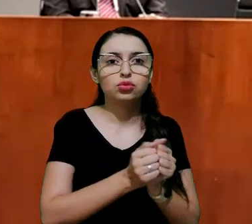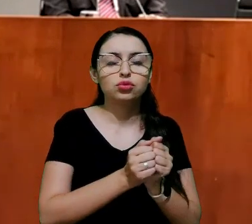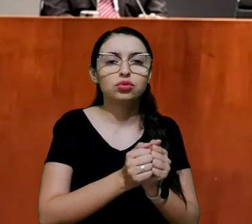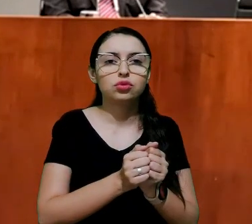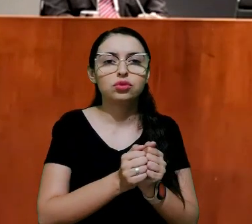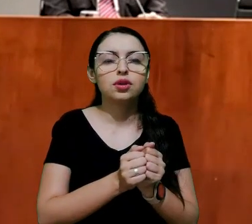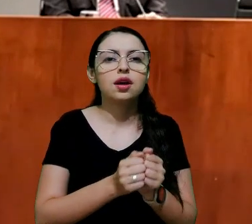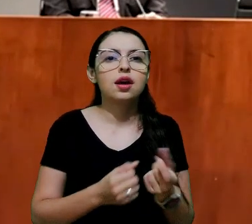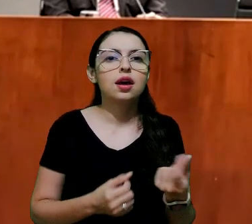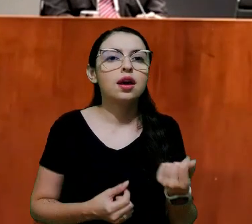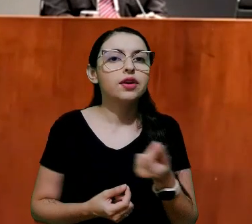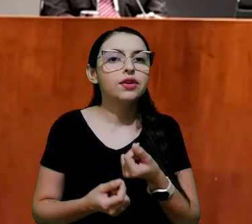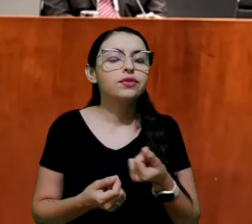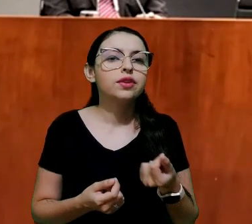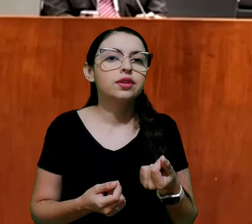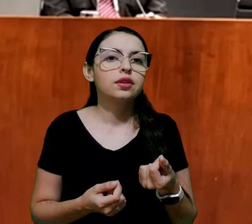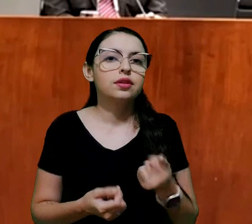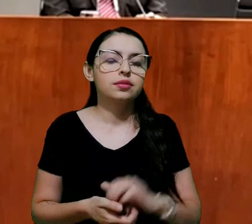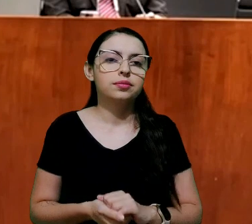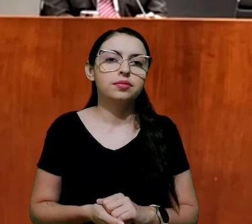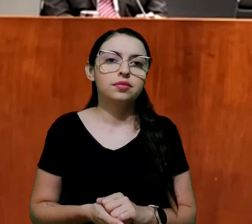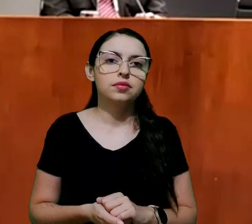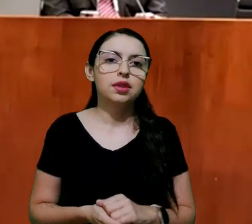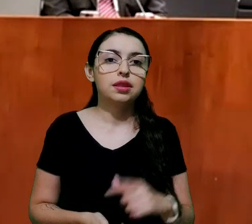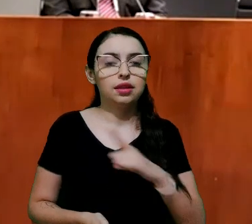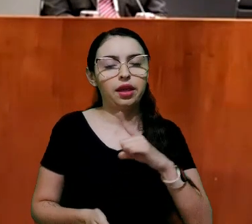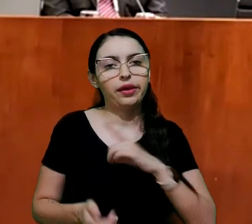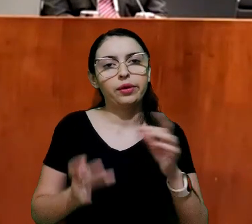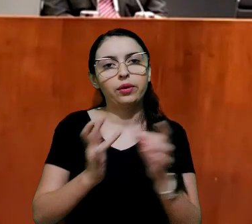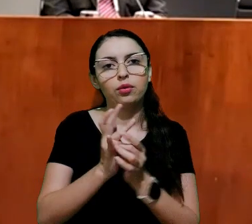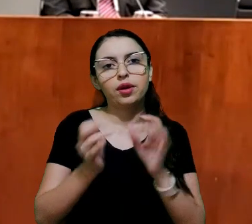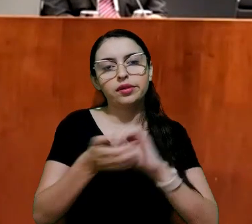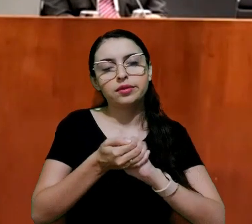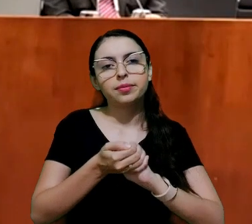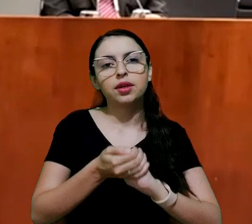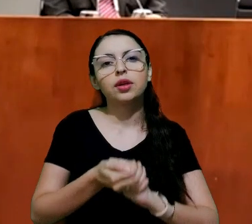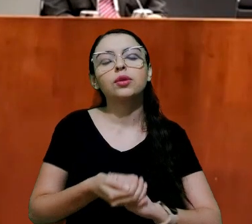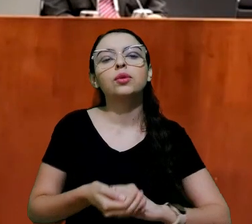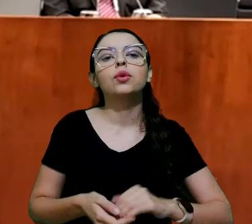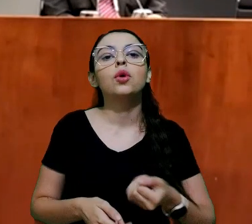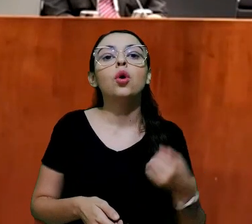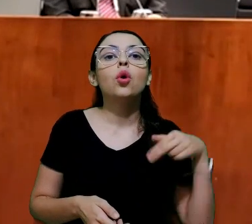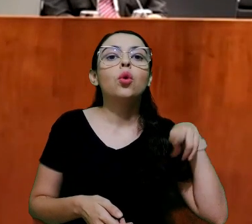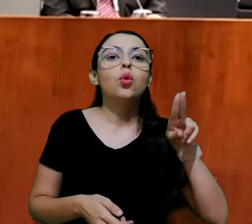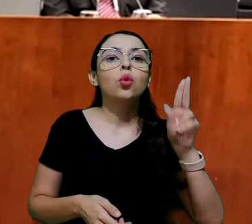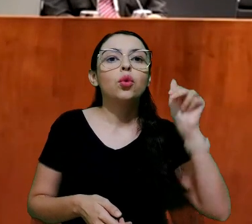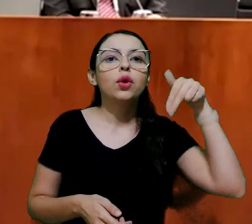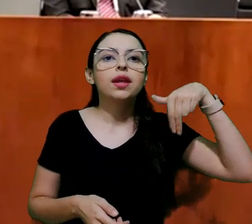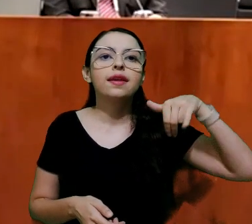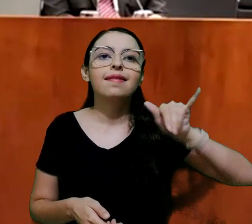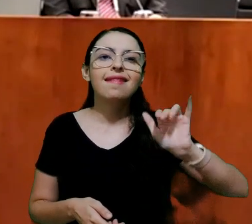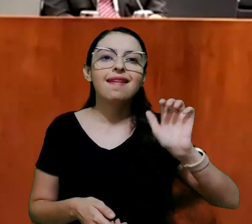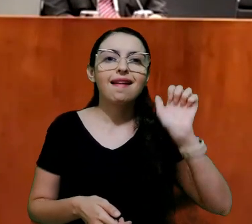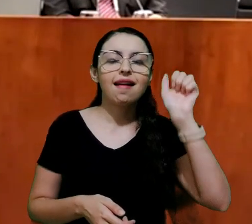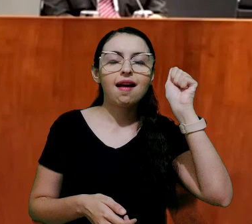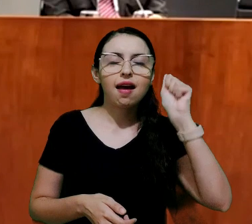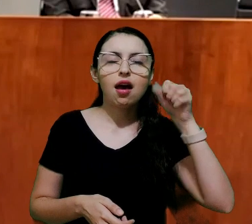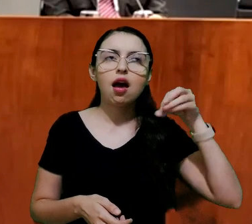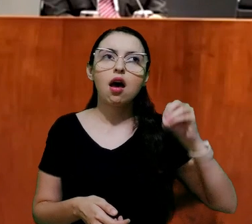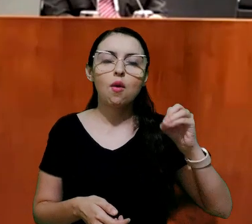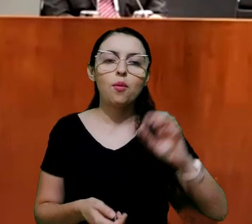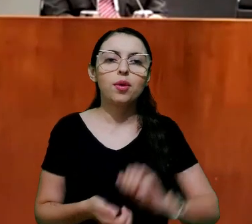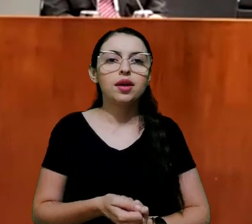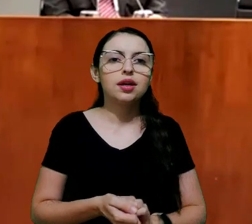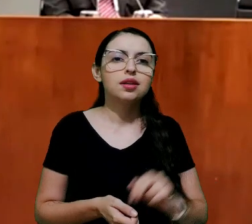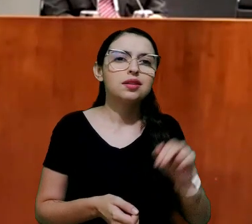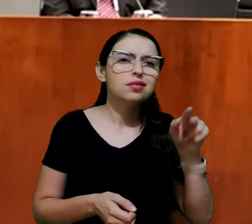Então, nós temos o casamento, a união estável e o concubinato, são três coisas diferentes que estão muito parecidas, porque a